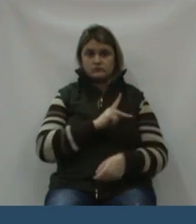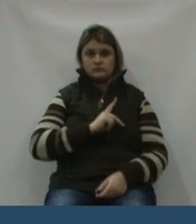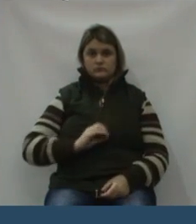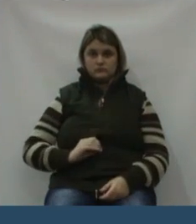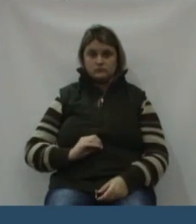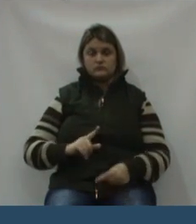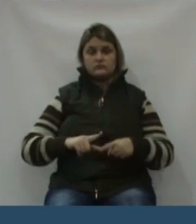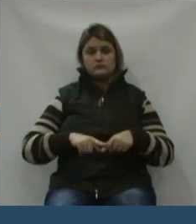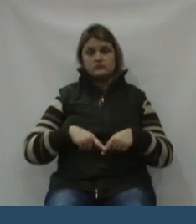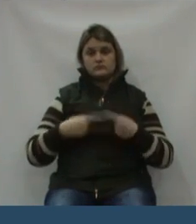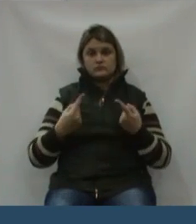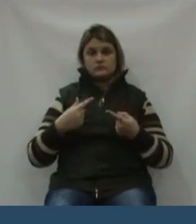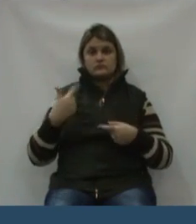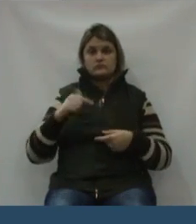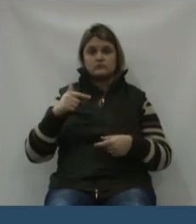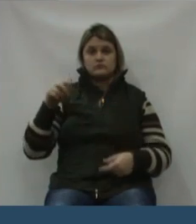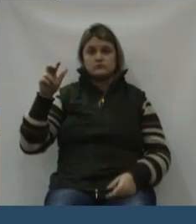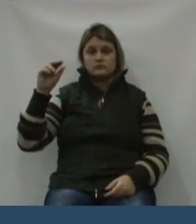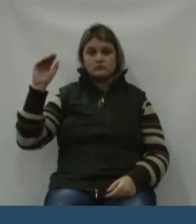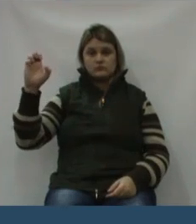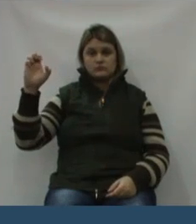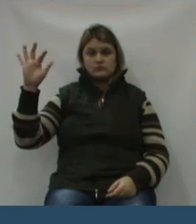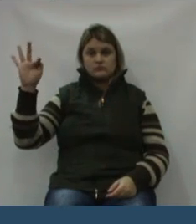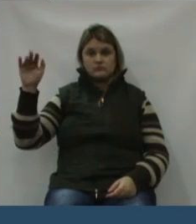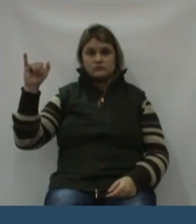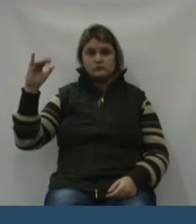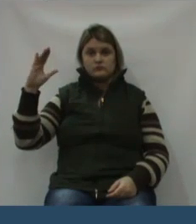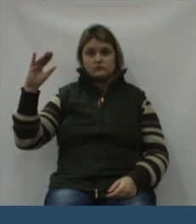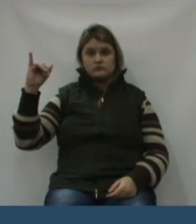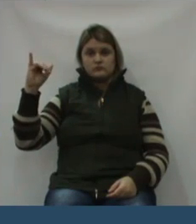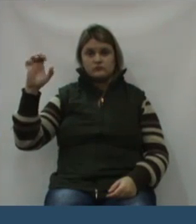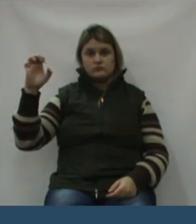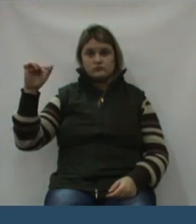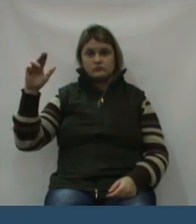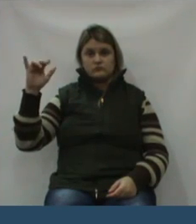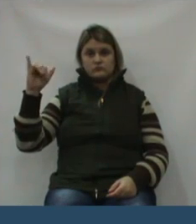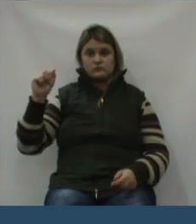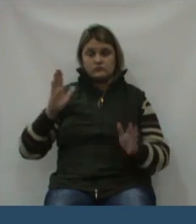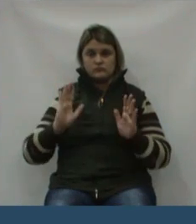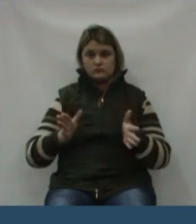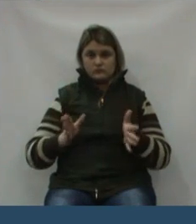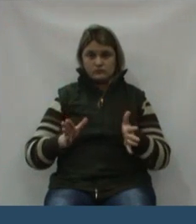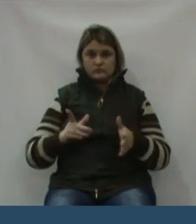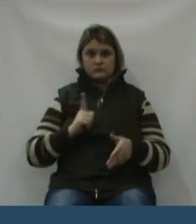pública, mas sem o da eficiência, que é um princípio mais atual